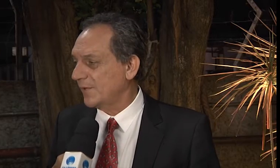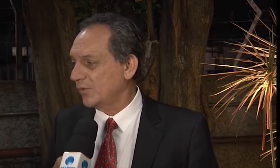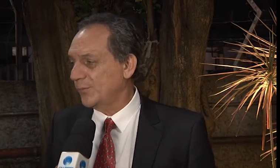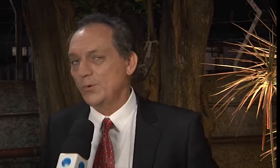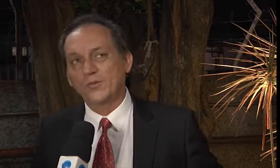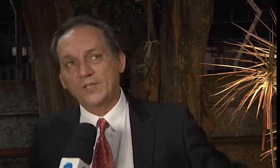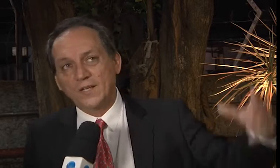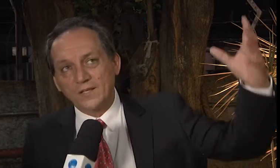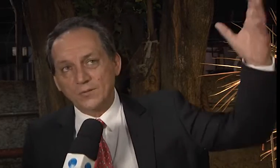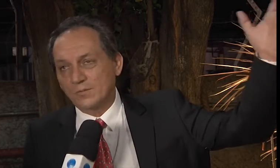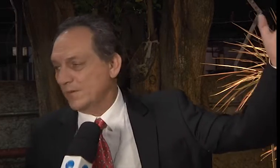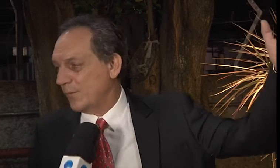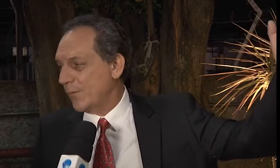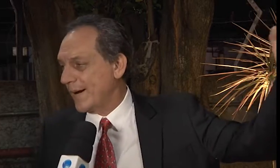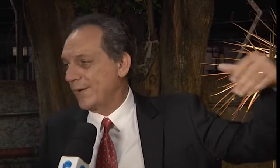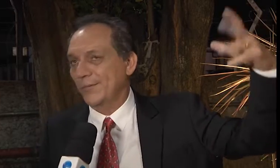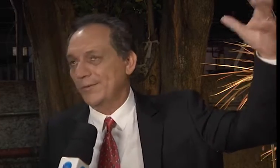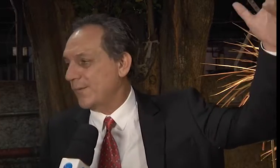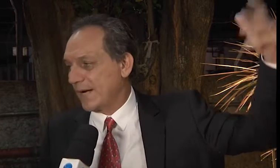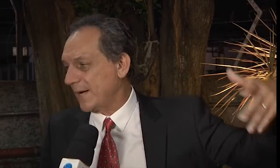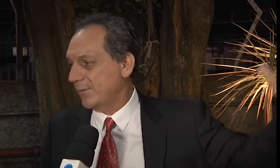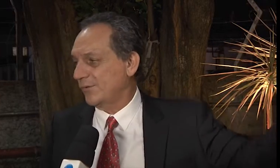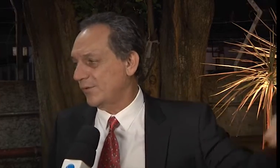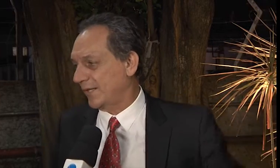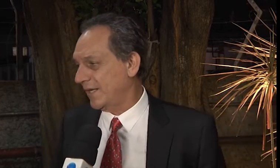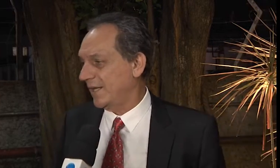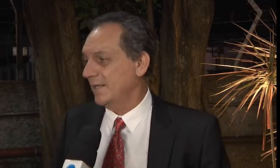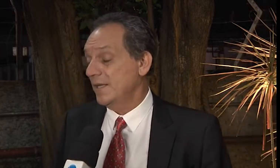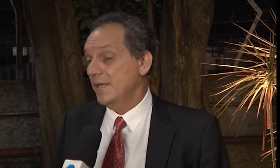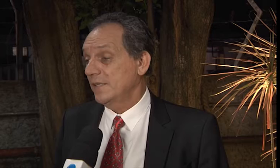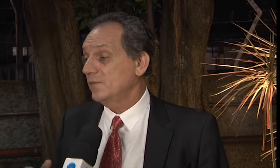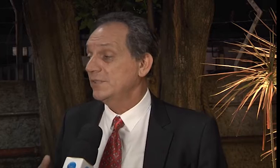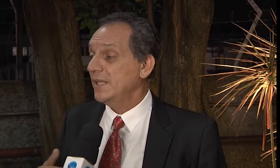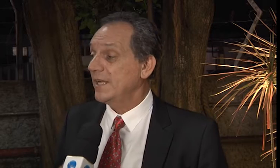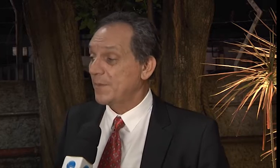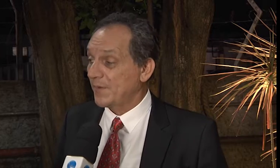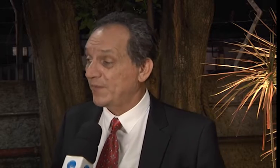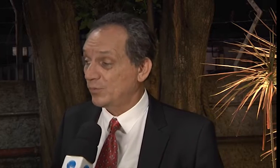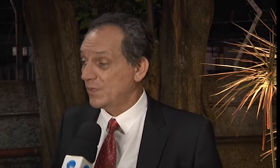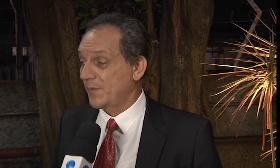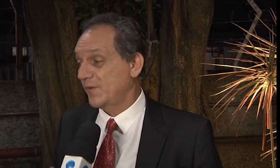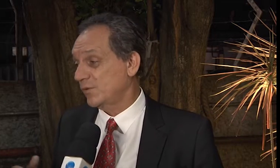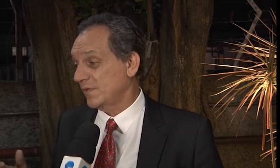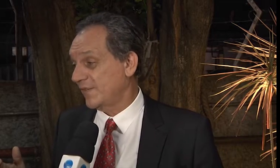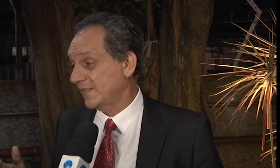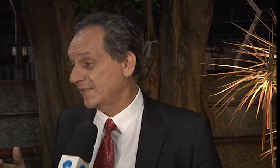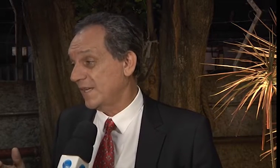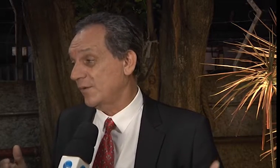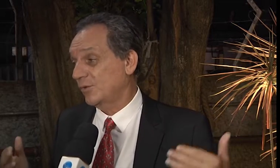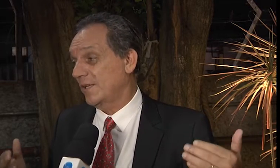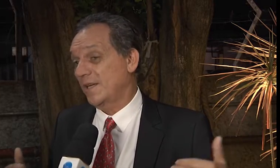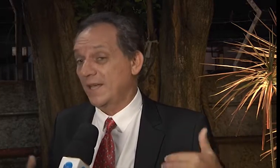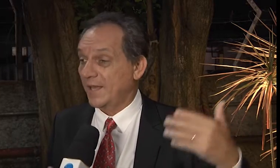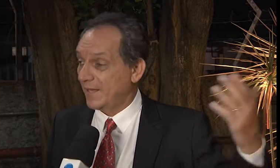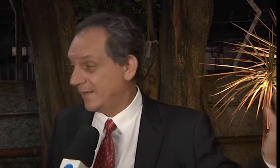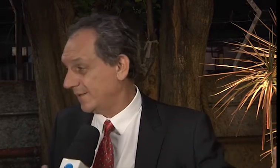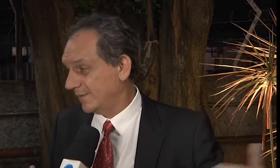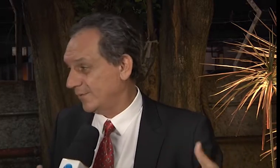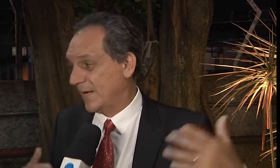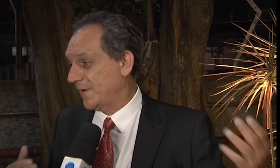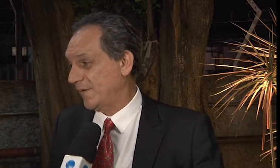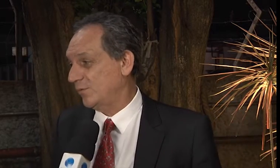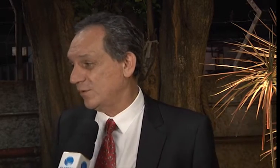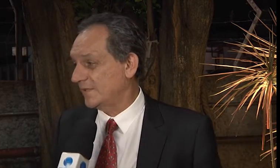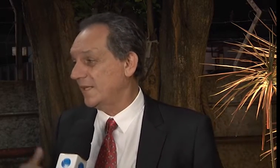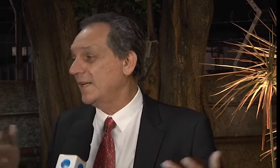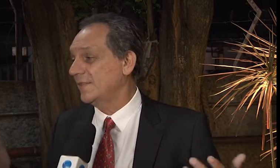várias reclamações. Pô, Rossini, aqui no meu bairro não tem um cabo, não sei o quê, né? Se você liga para a prefeitura fala assim, não, isso aí